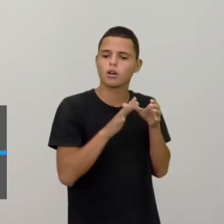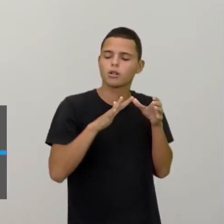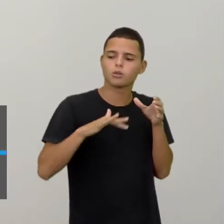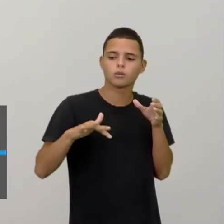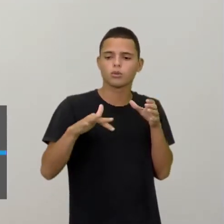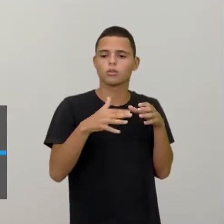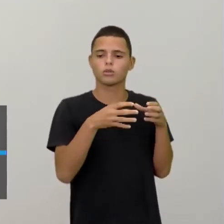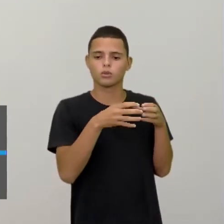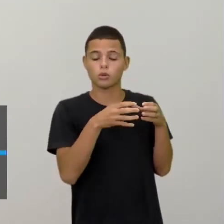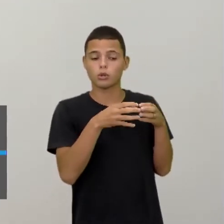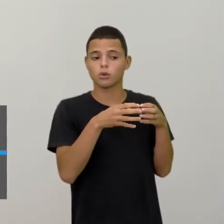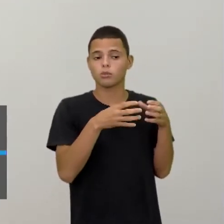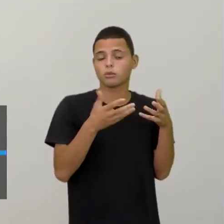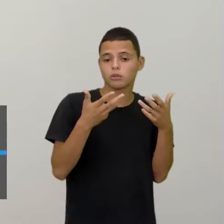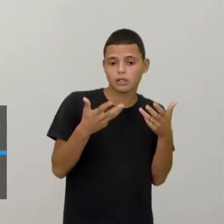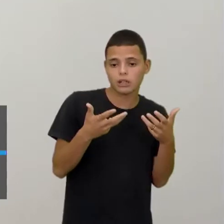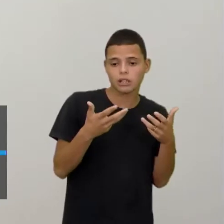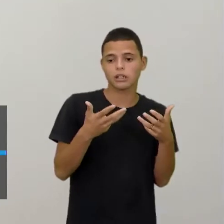grupo